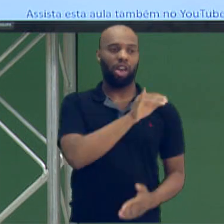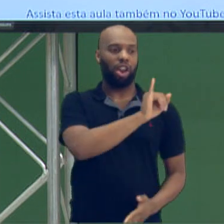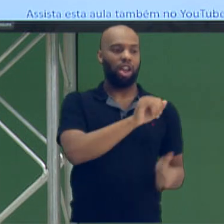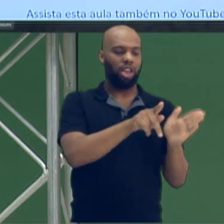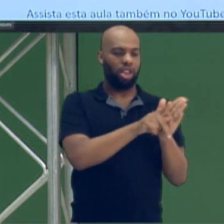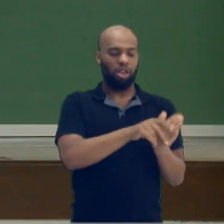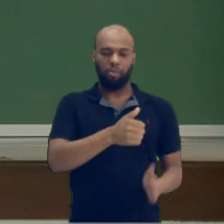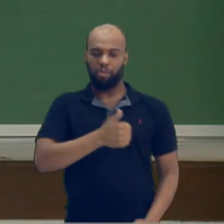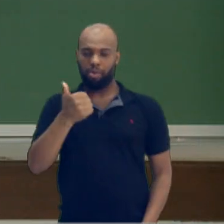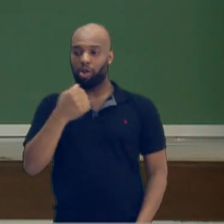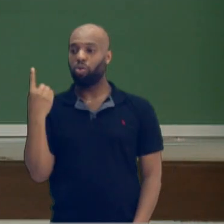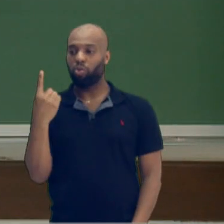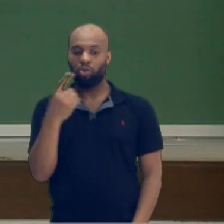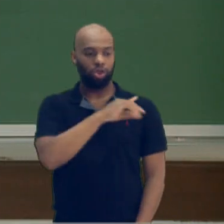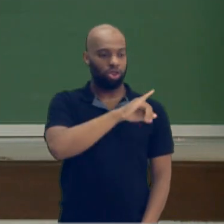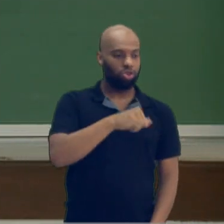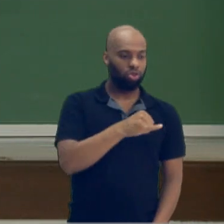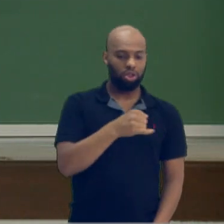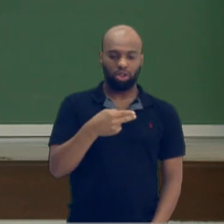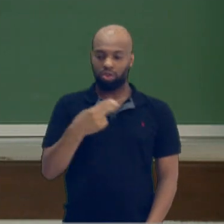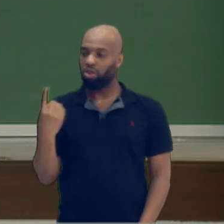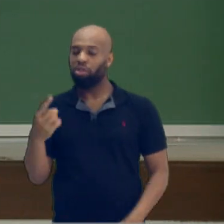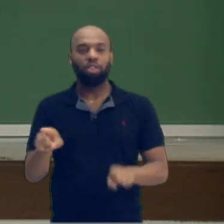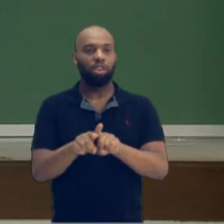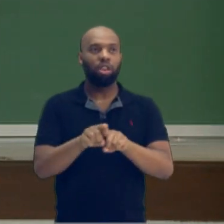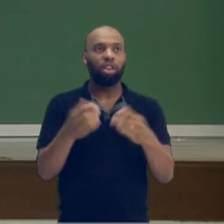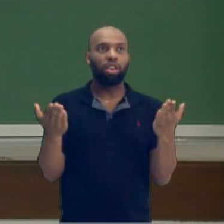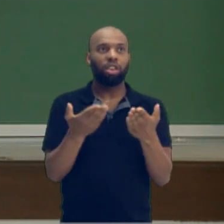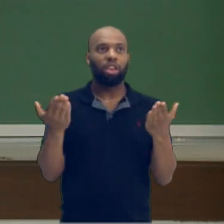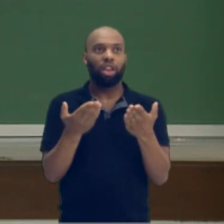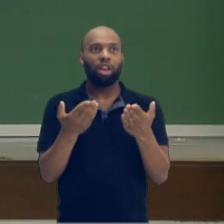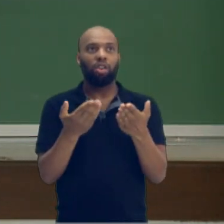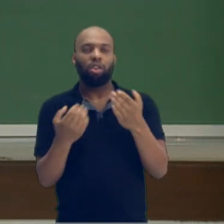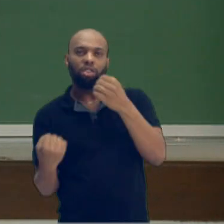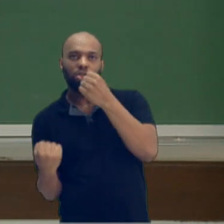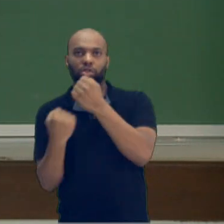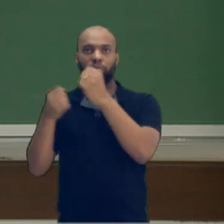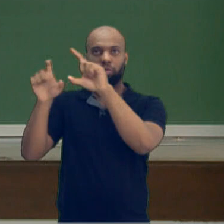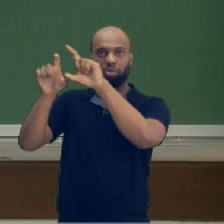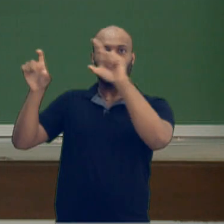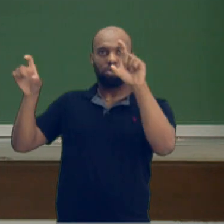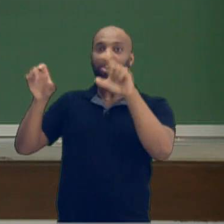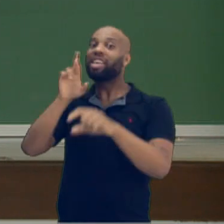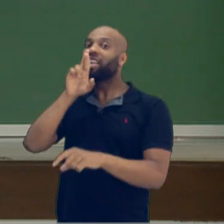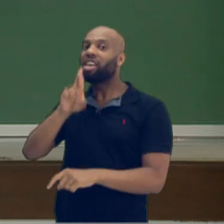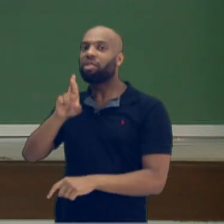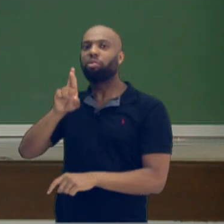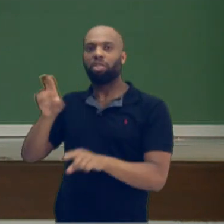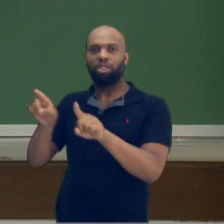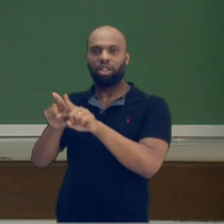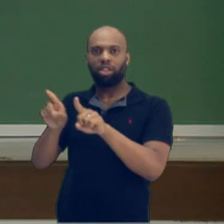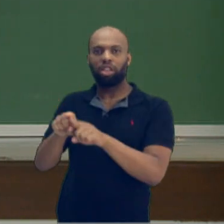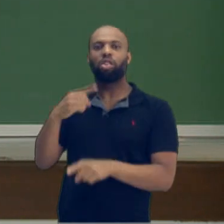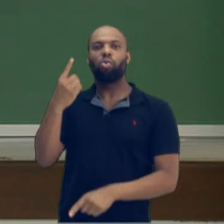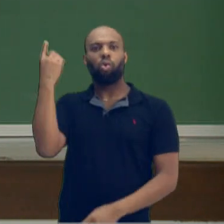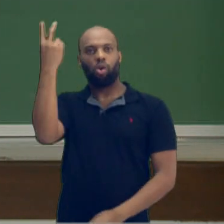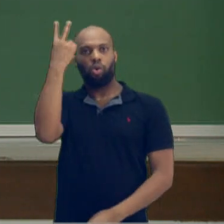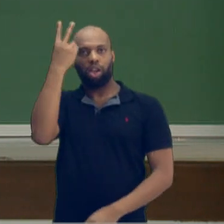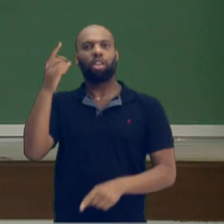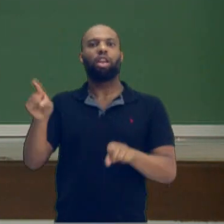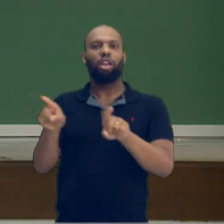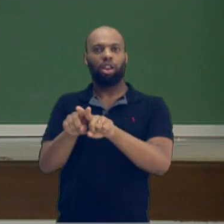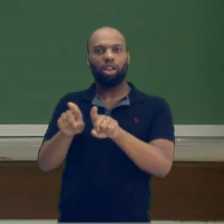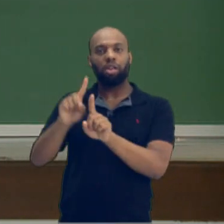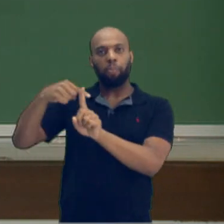termo? 1. Quanto vale o J? 1. Substituindo na nossa equação e resolvendo, 1 ao quadrado mais 1 ao